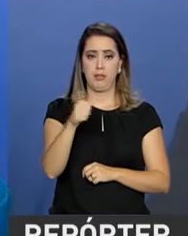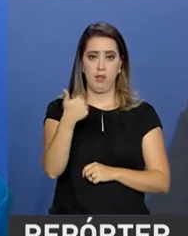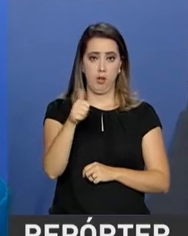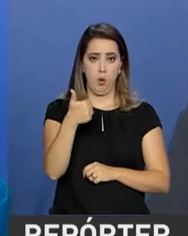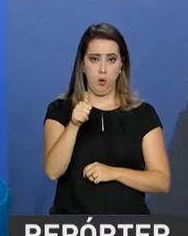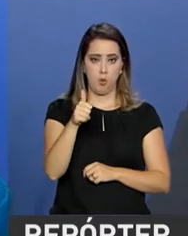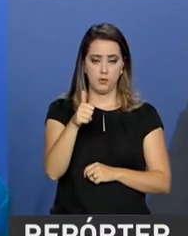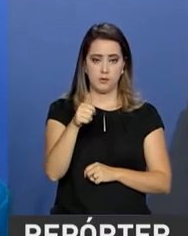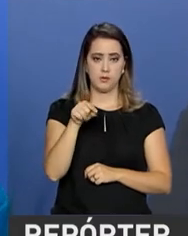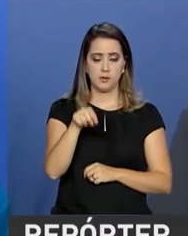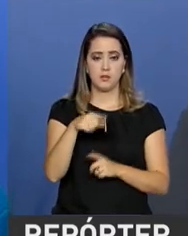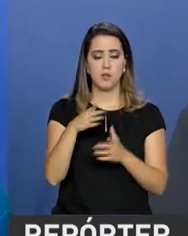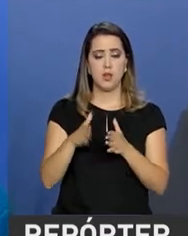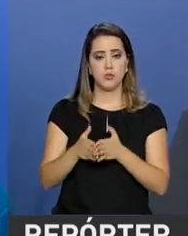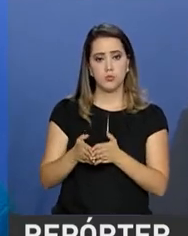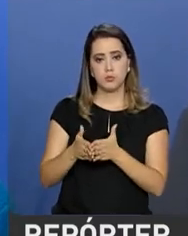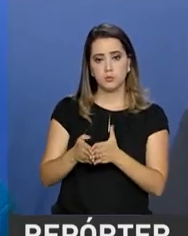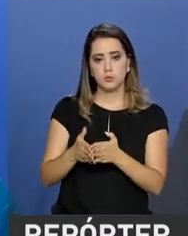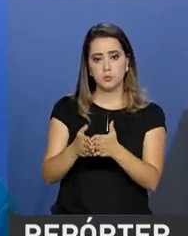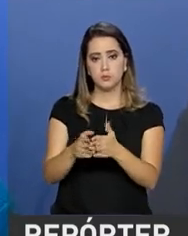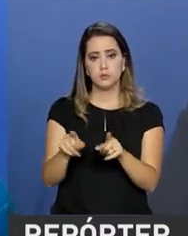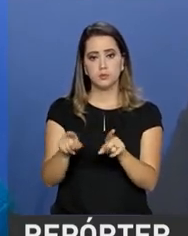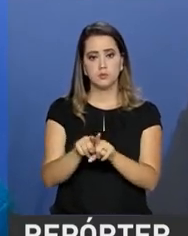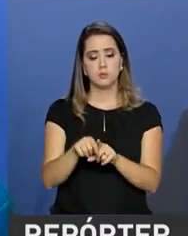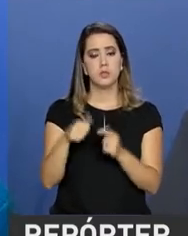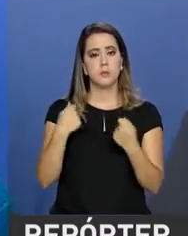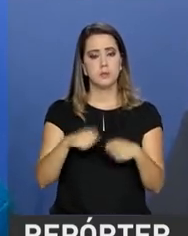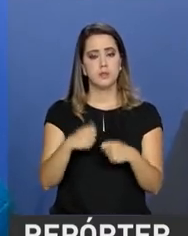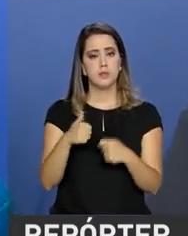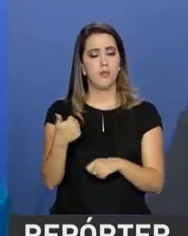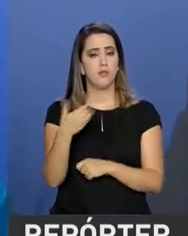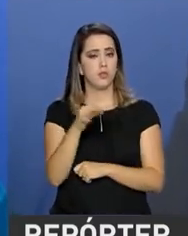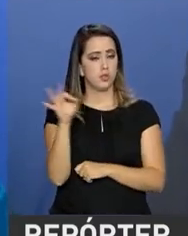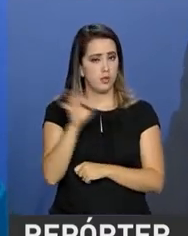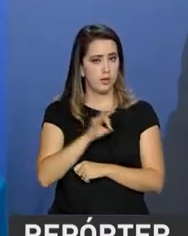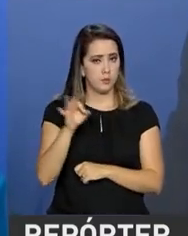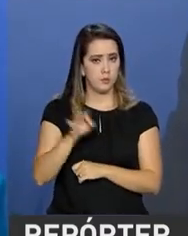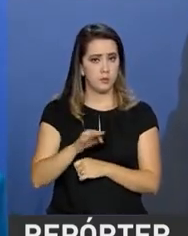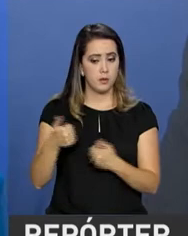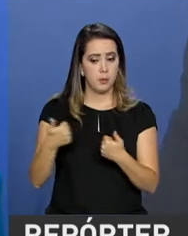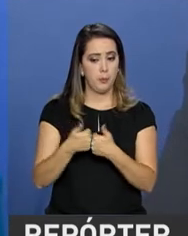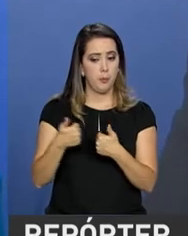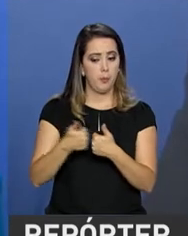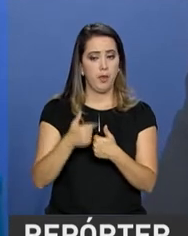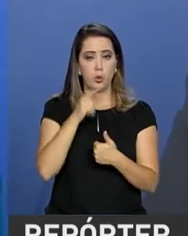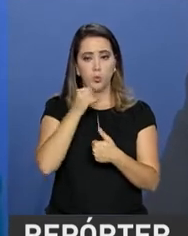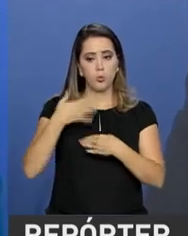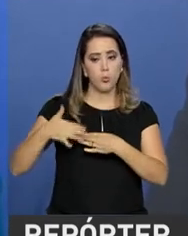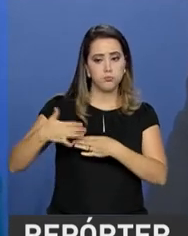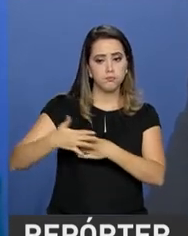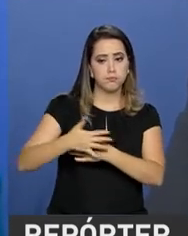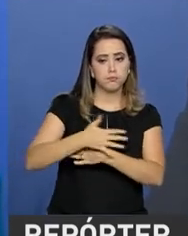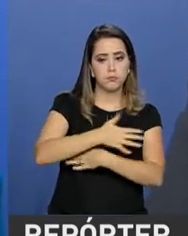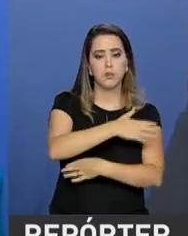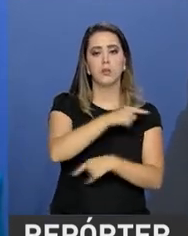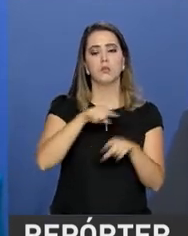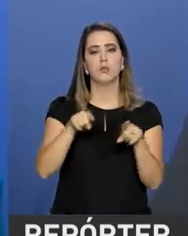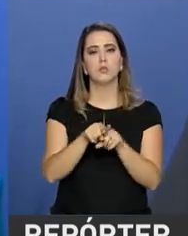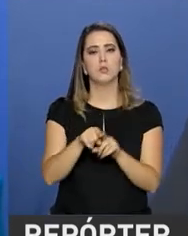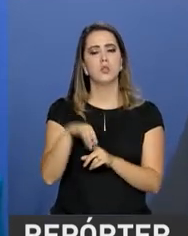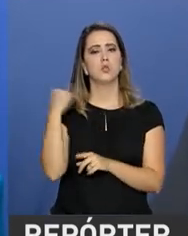de área terrestre de águas continentais e 10% de áreas marinhas e costeiras especialmente áreas de importância de